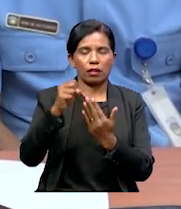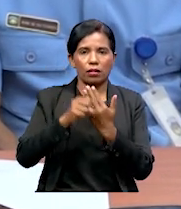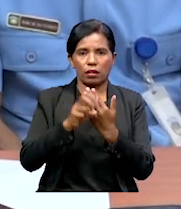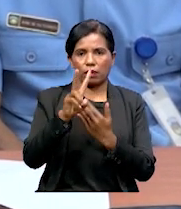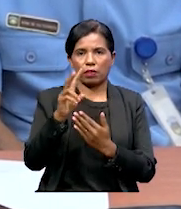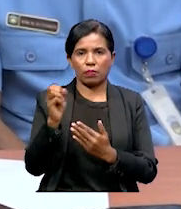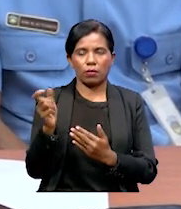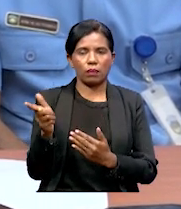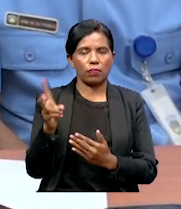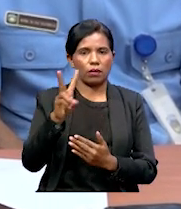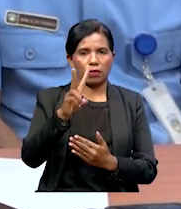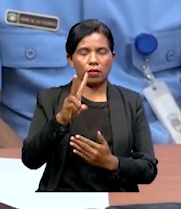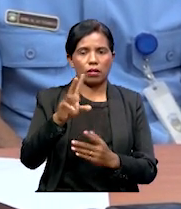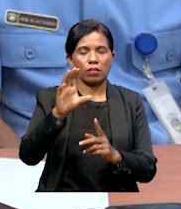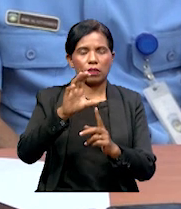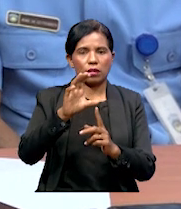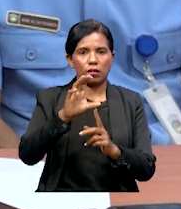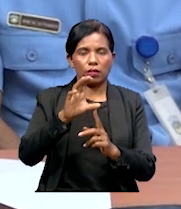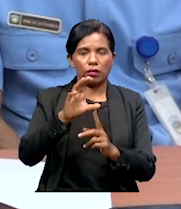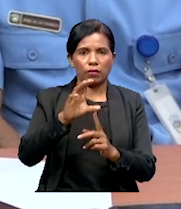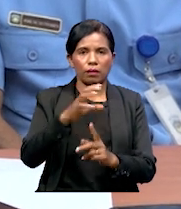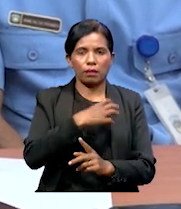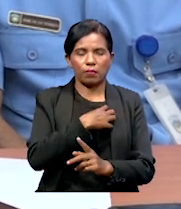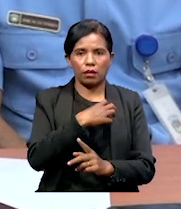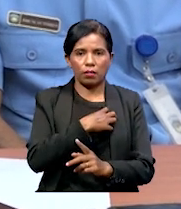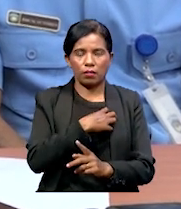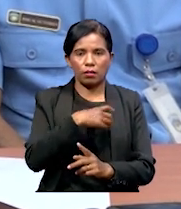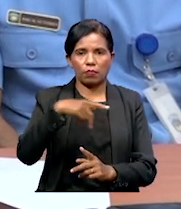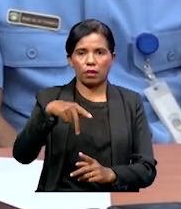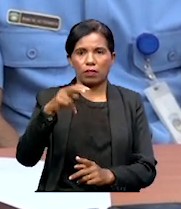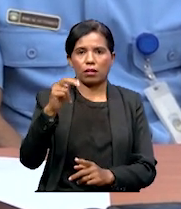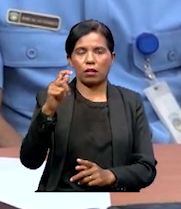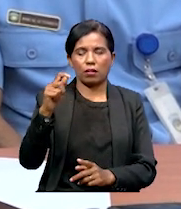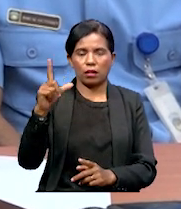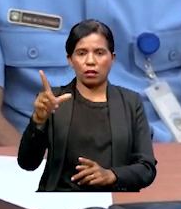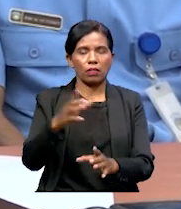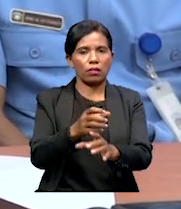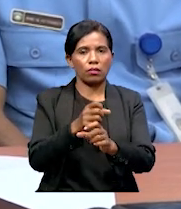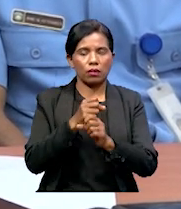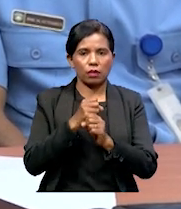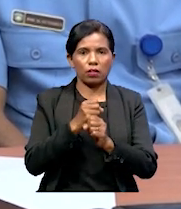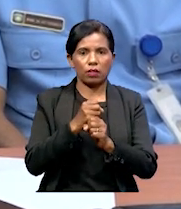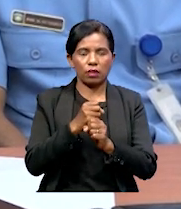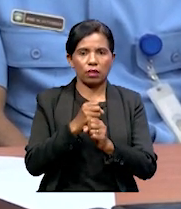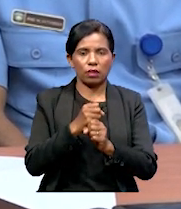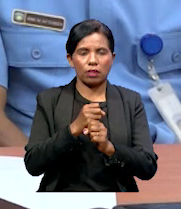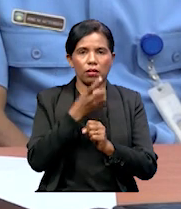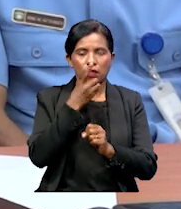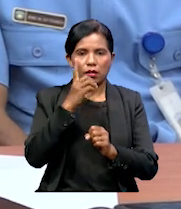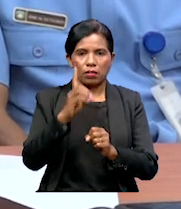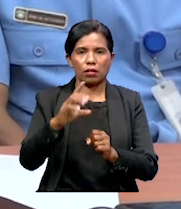2022 comando geral PNTL foti medida